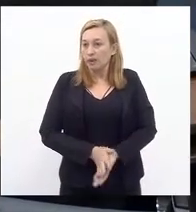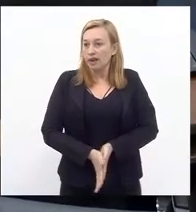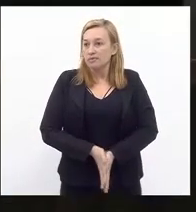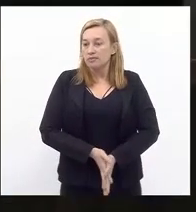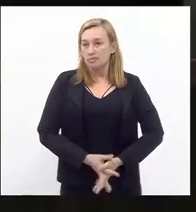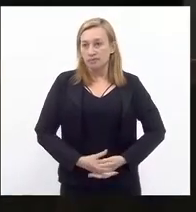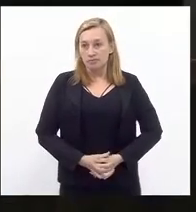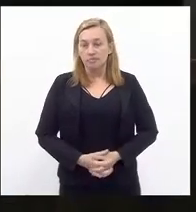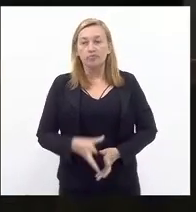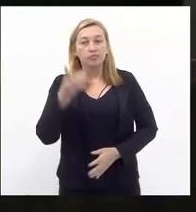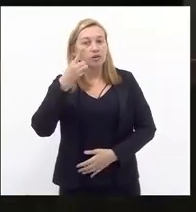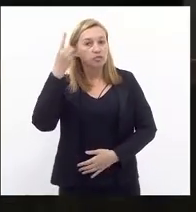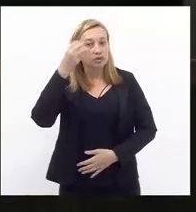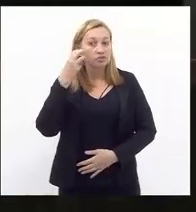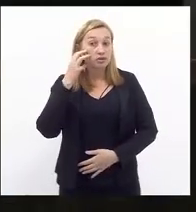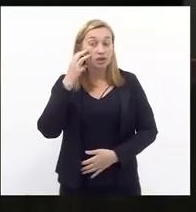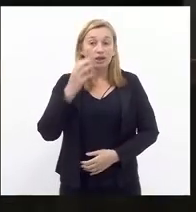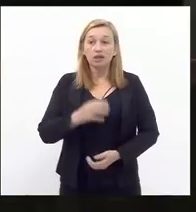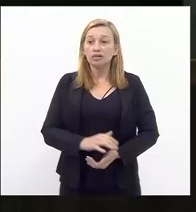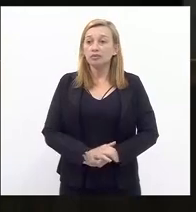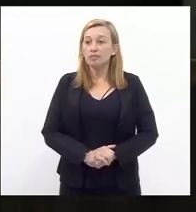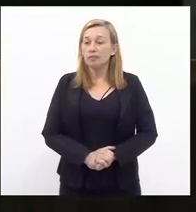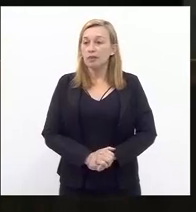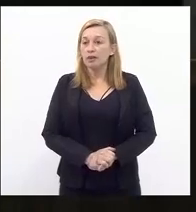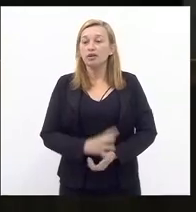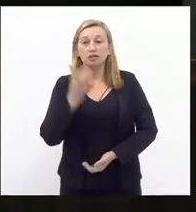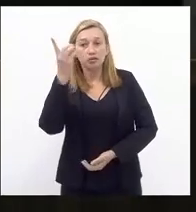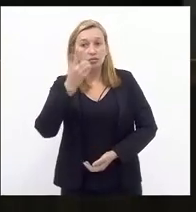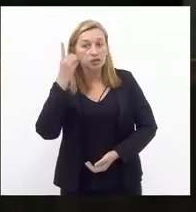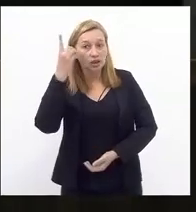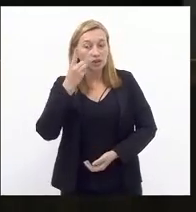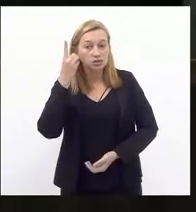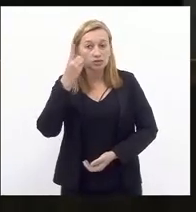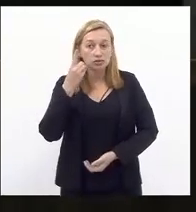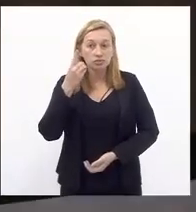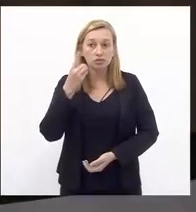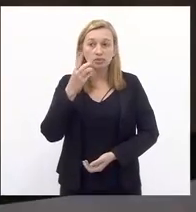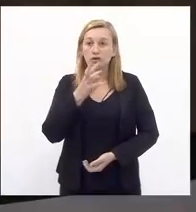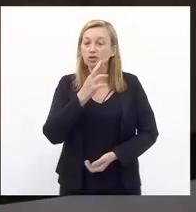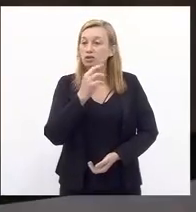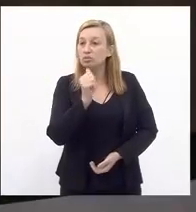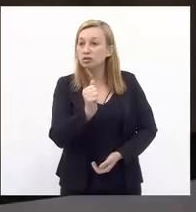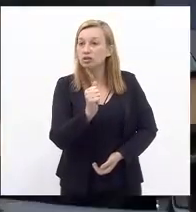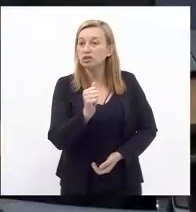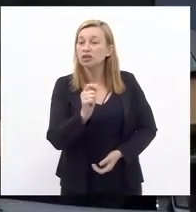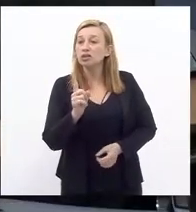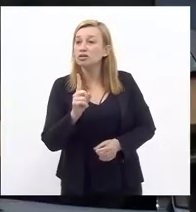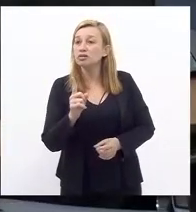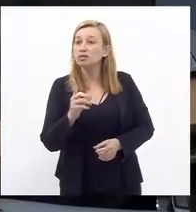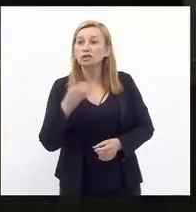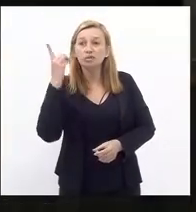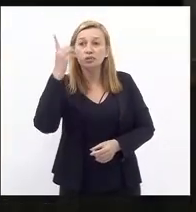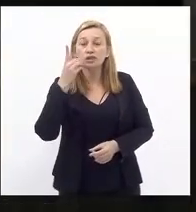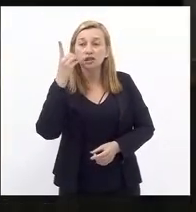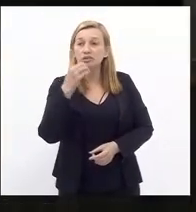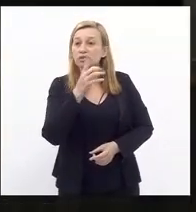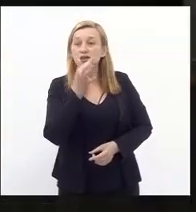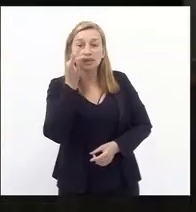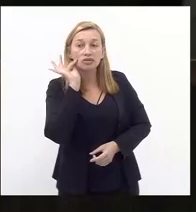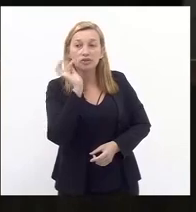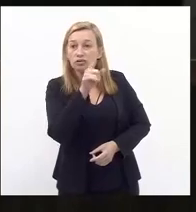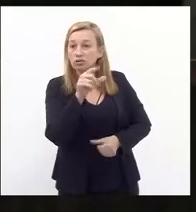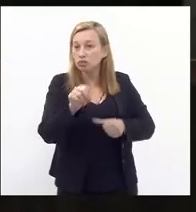tá ligado Deputado rodec Deputado Rodrigo André serafini porque você nem vai ver que uma aqui